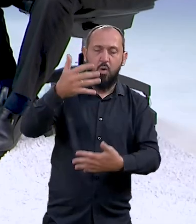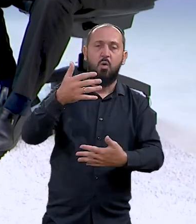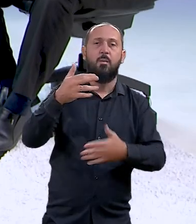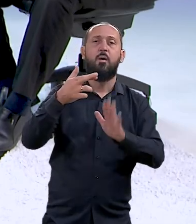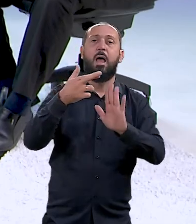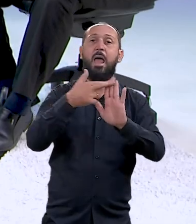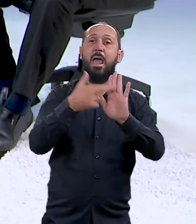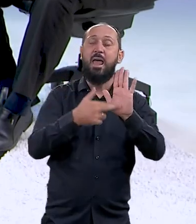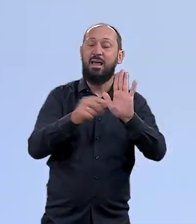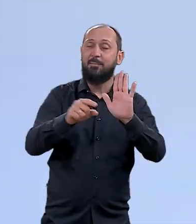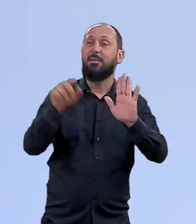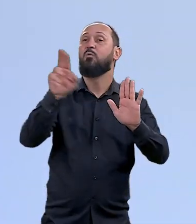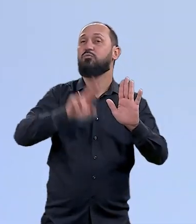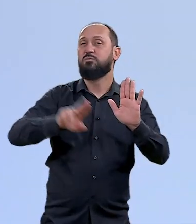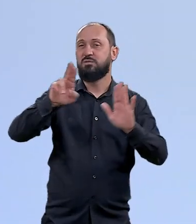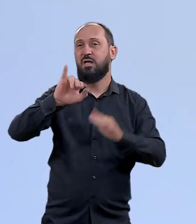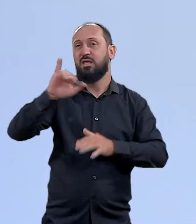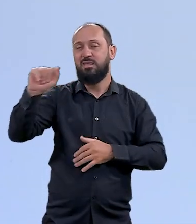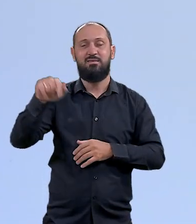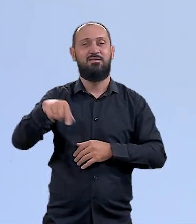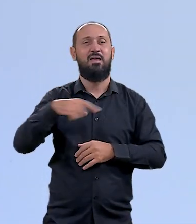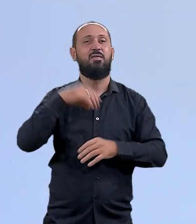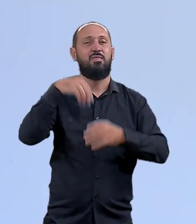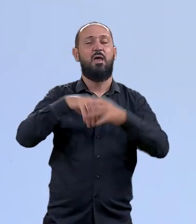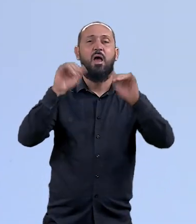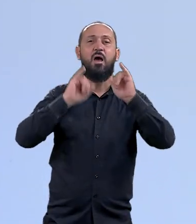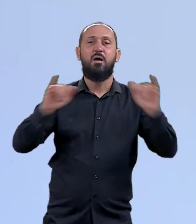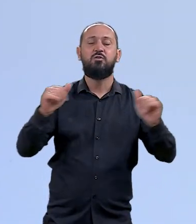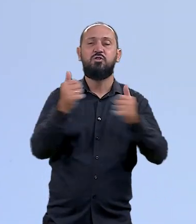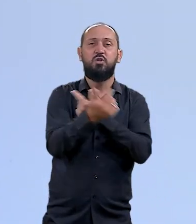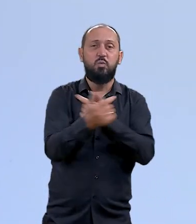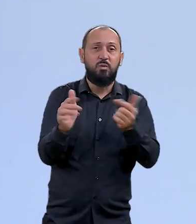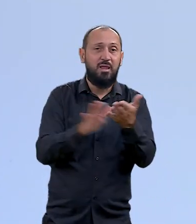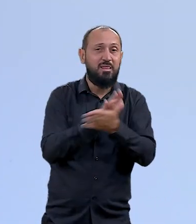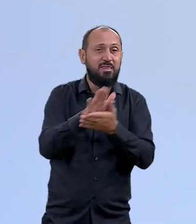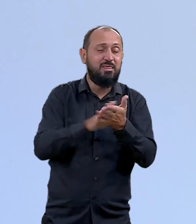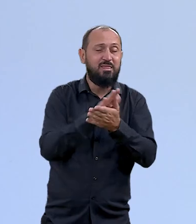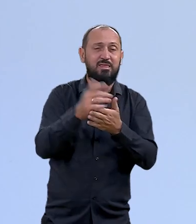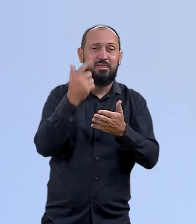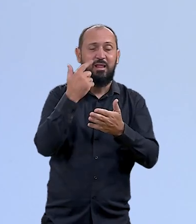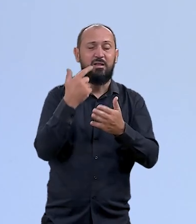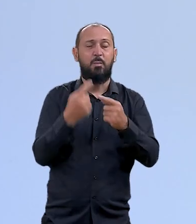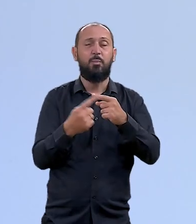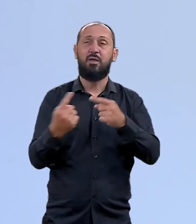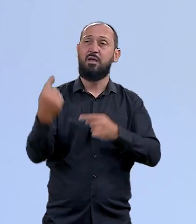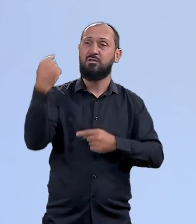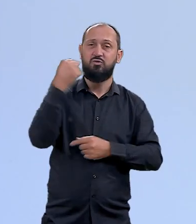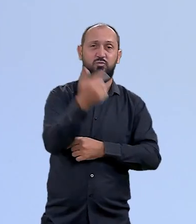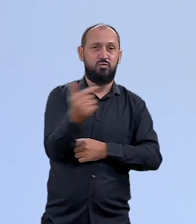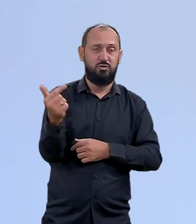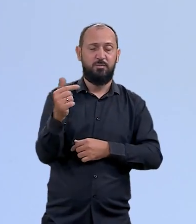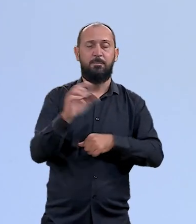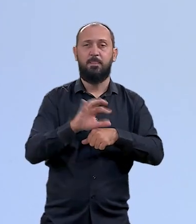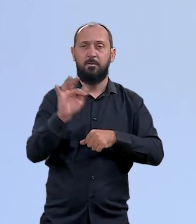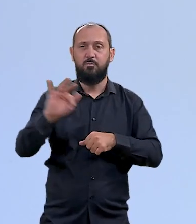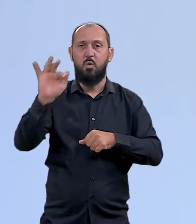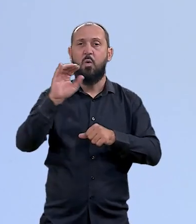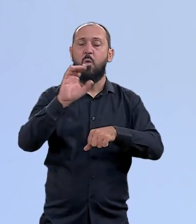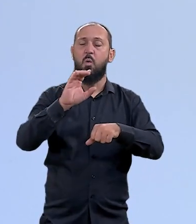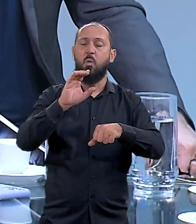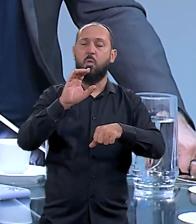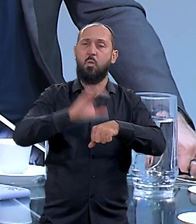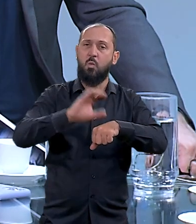é permitida. Algumas inteligências artificiais não podem ser utilizadas, que é a deepfake. O que é a deepfake? Você falsear